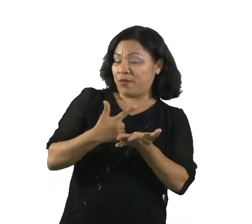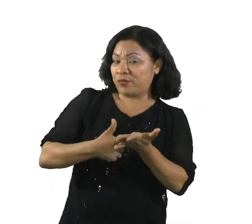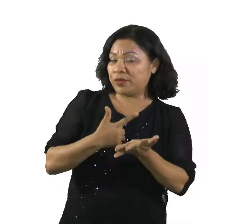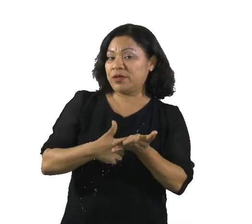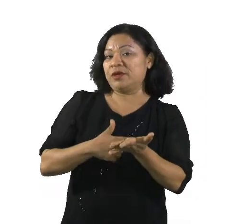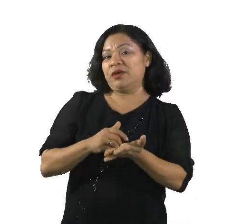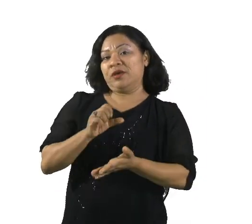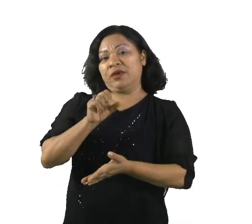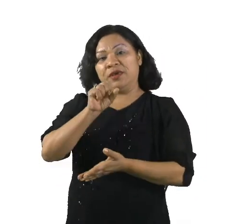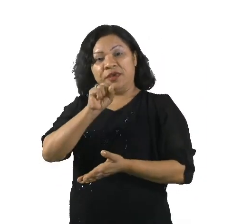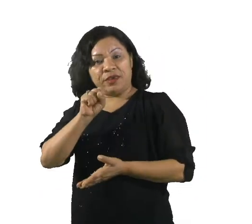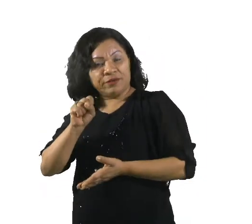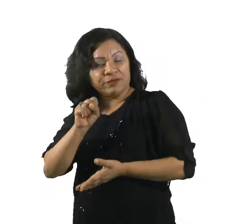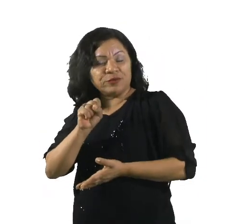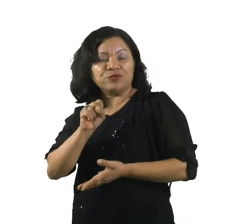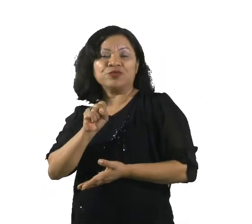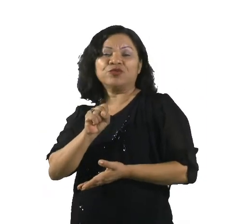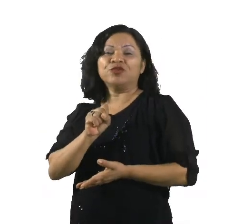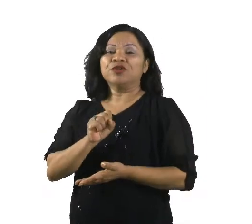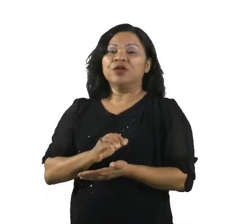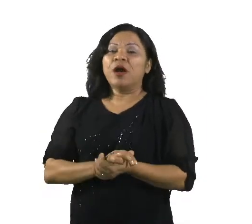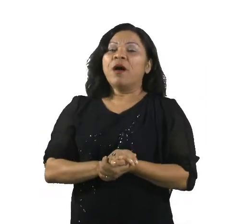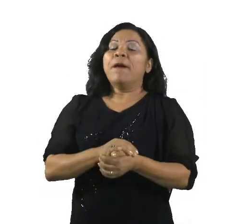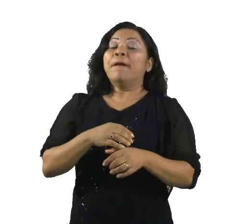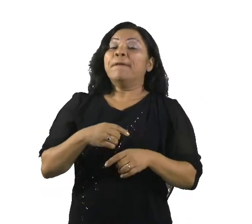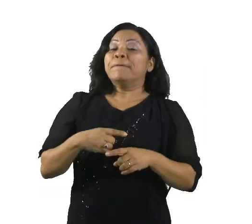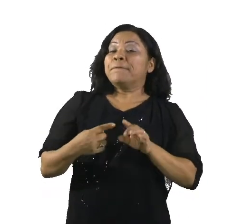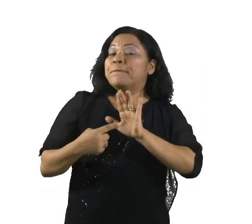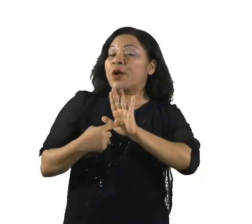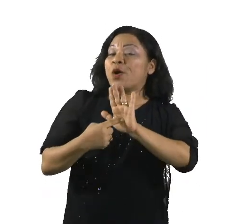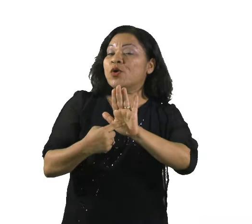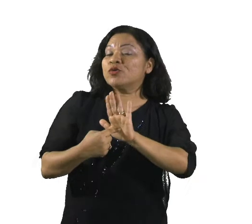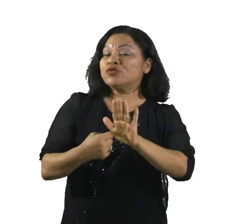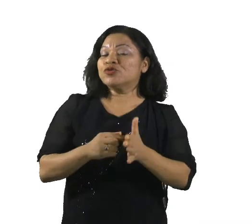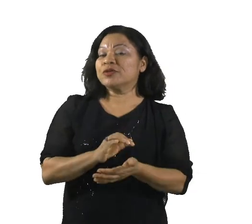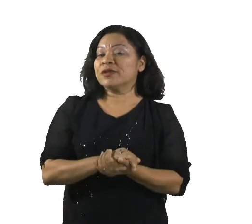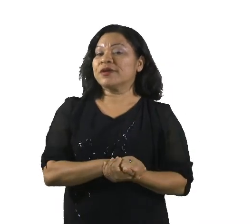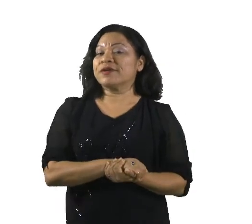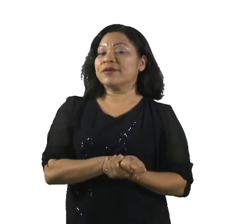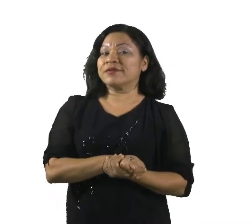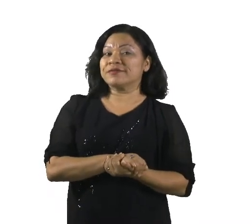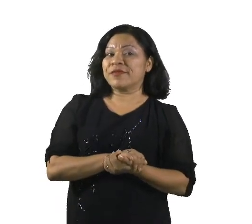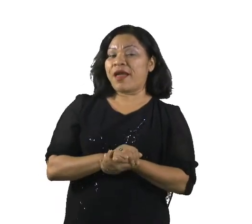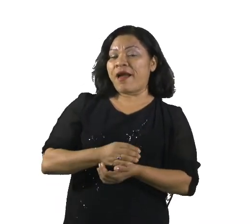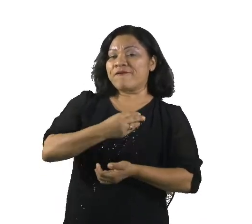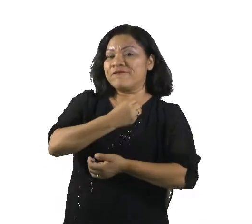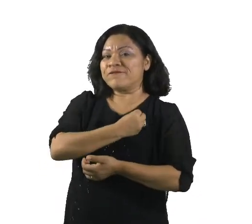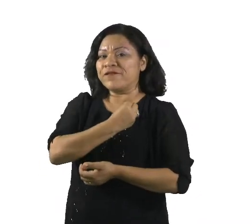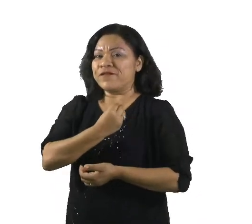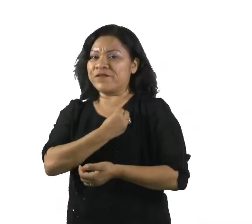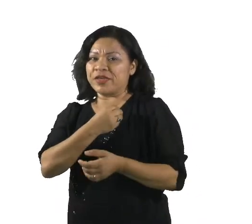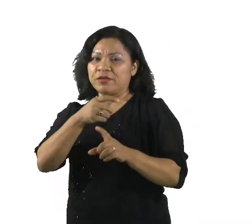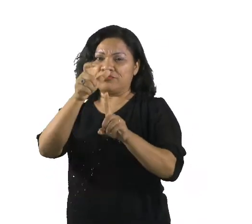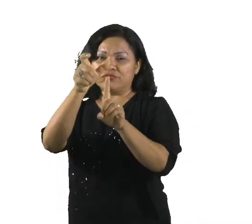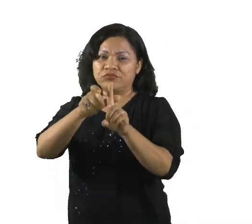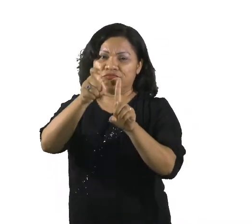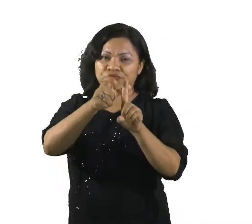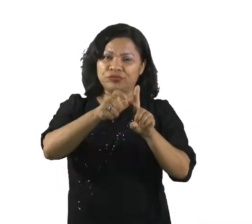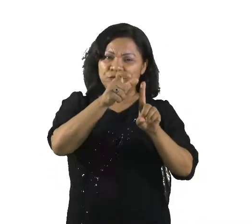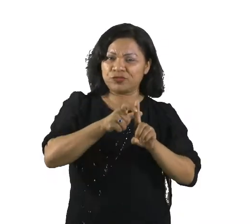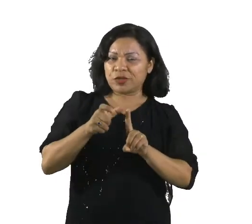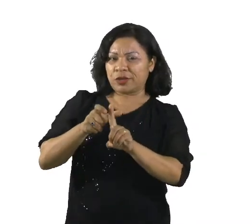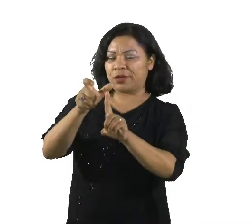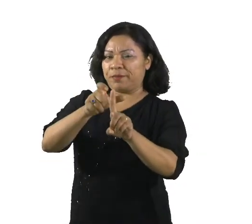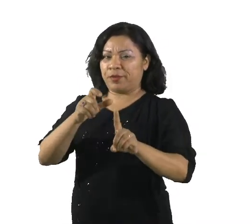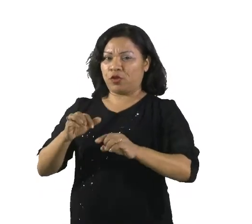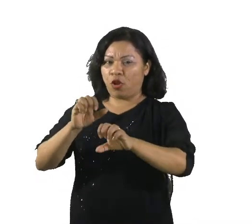nos conta a história de seres mitológicos e fantásticos da antiga Grécia. A